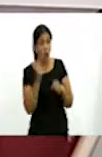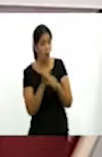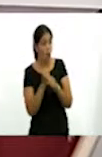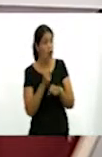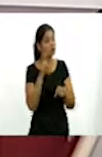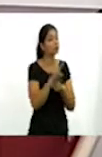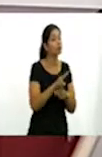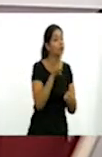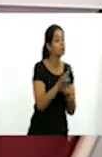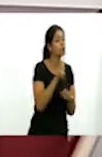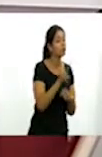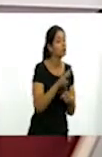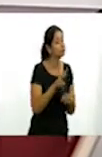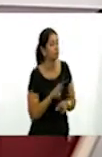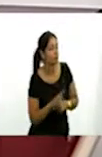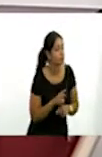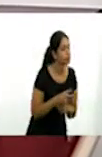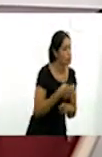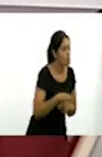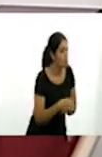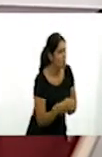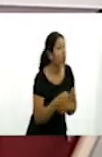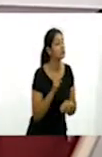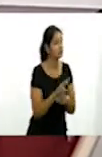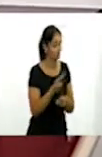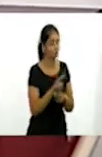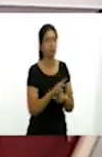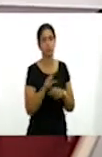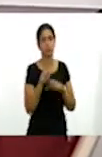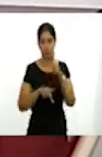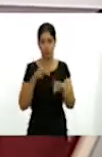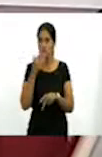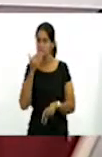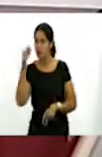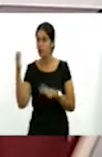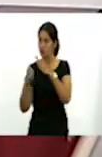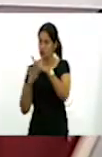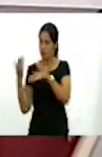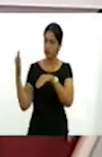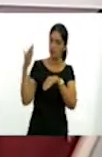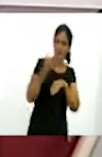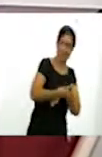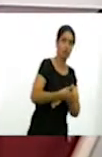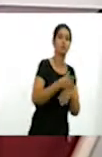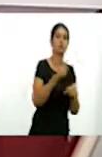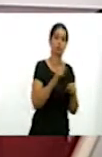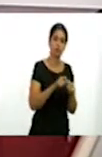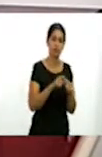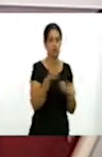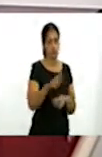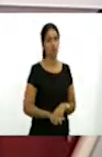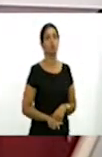serviço feito tanto se tiver um buraco novamente o poder público cobra de quem cobra dessa empresa que pegou o serviço para fazer